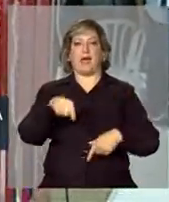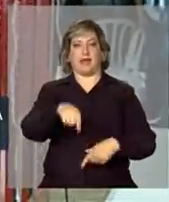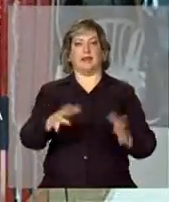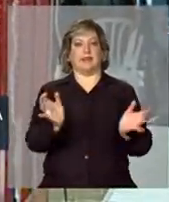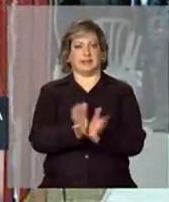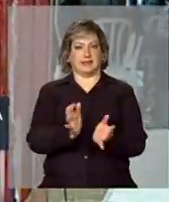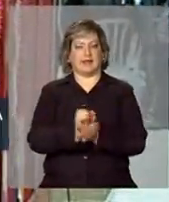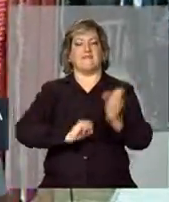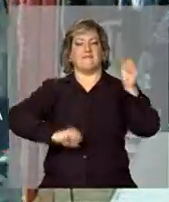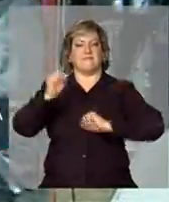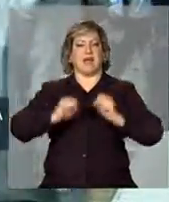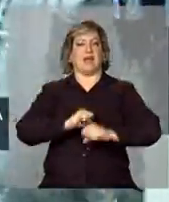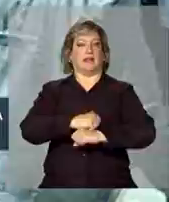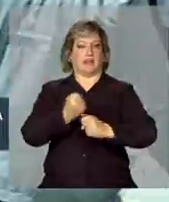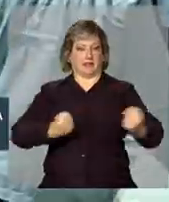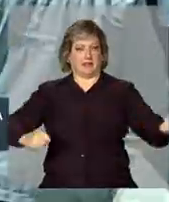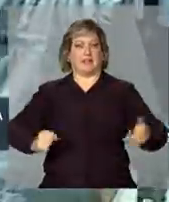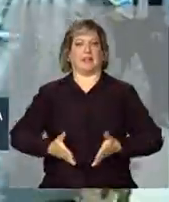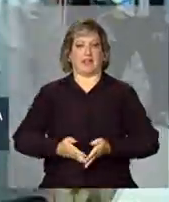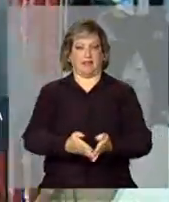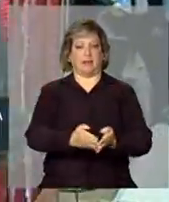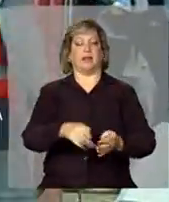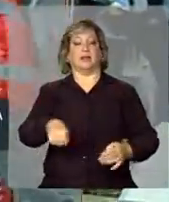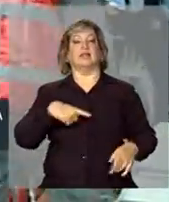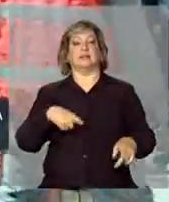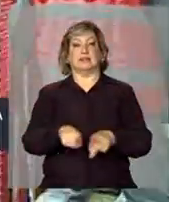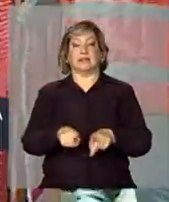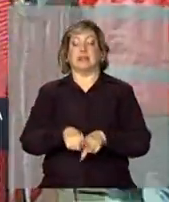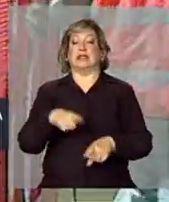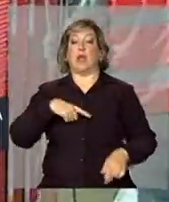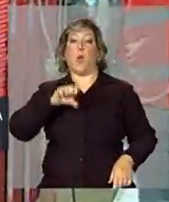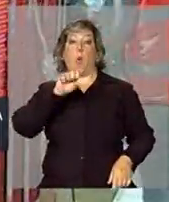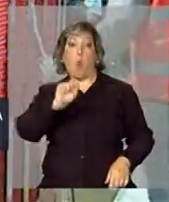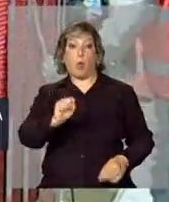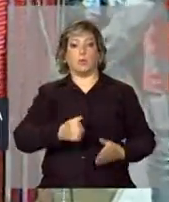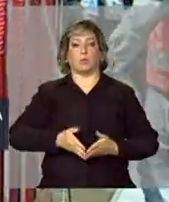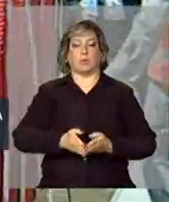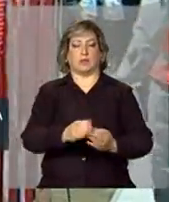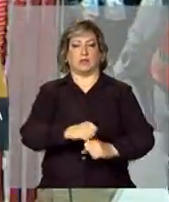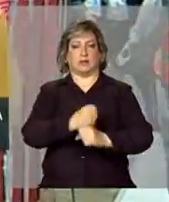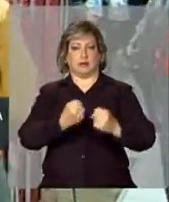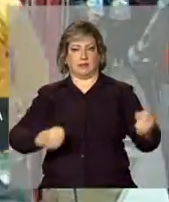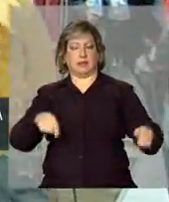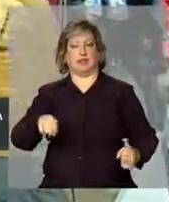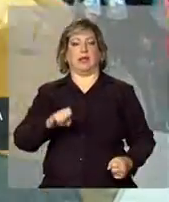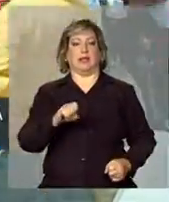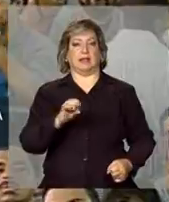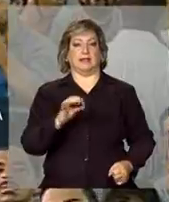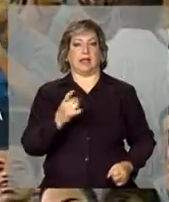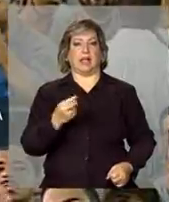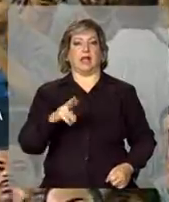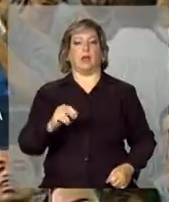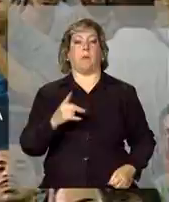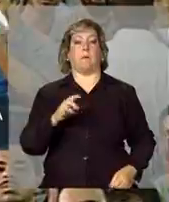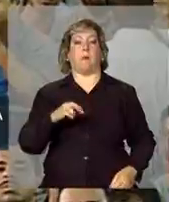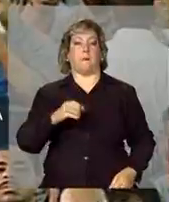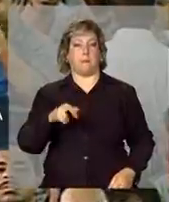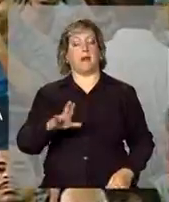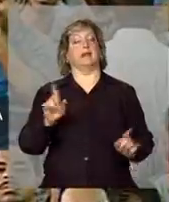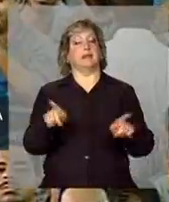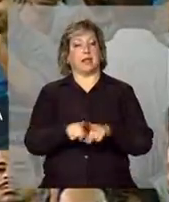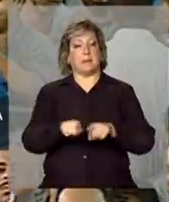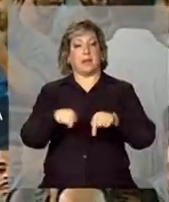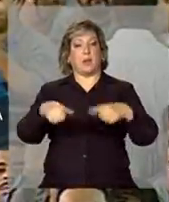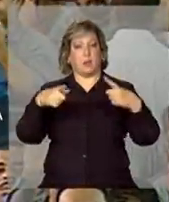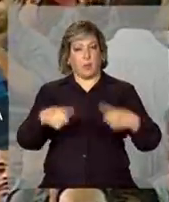Estaleiro Atlântico Sul o promef encomendou oito navios gaseiros do Estaleiro Promar também aí no porto